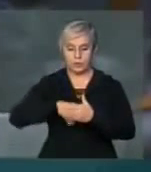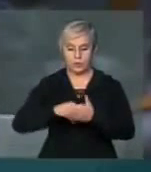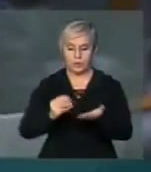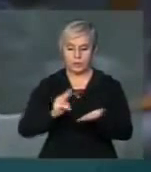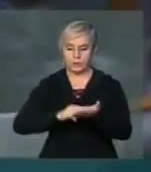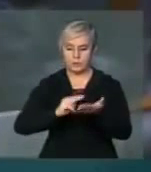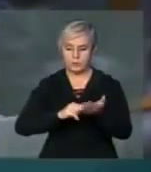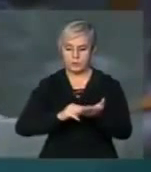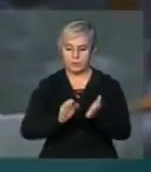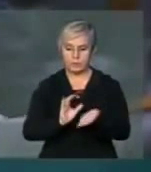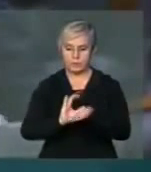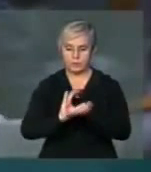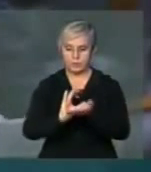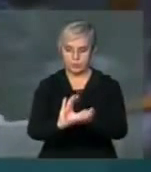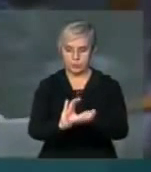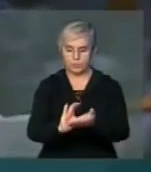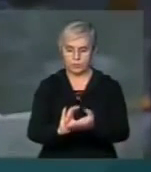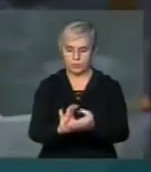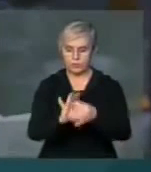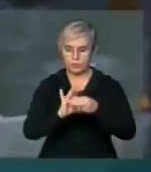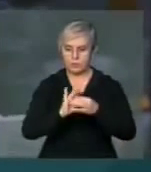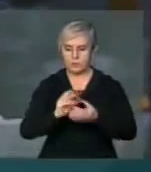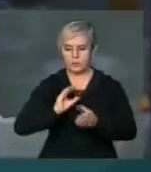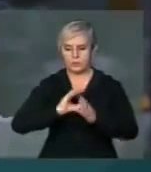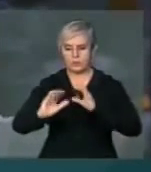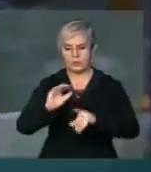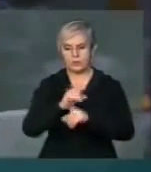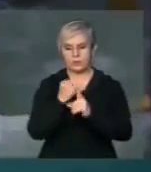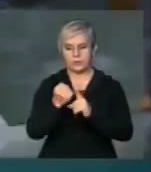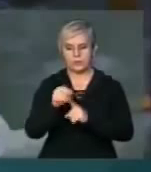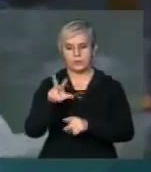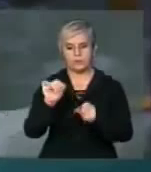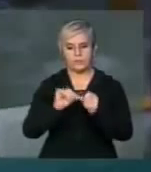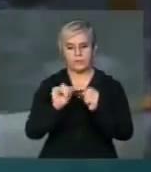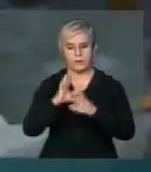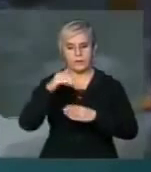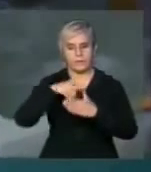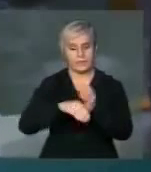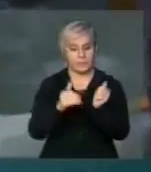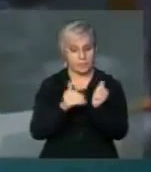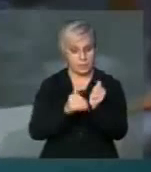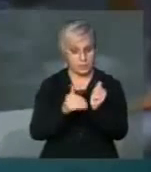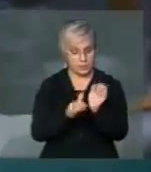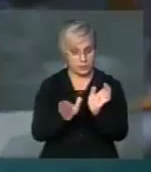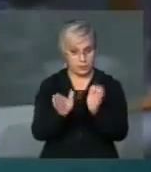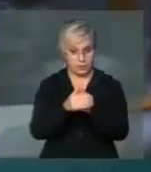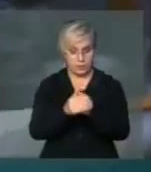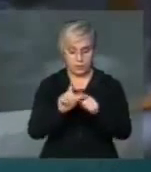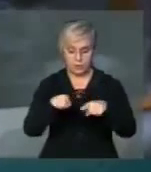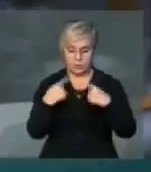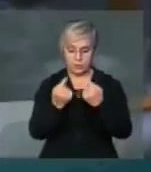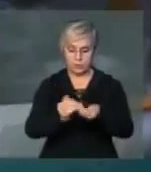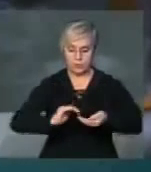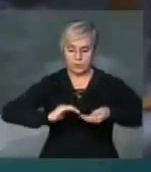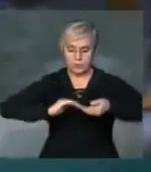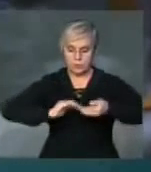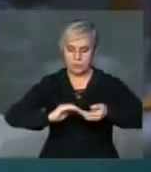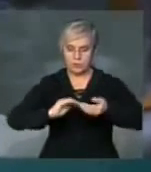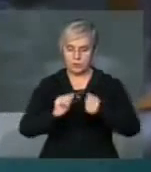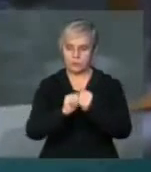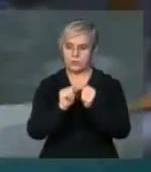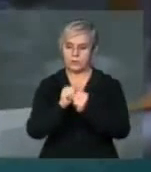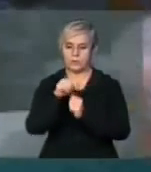Conselho de Comunicação Social serão realizadas mediante votação secreta em sessão conjunta das